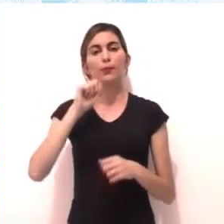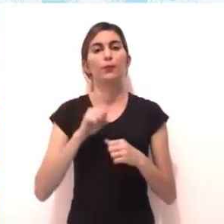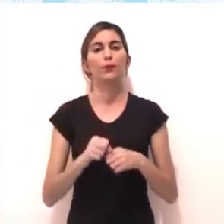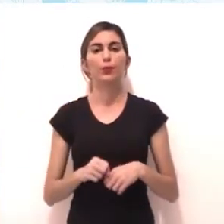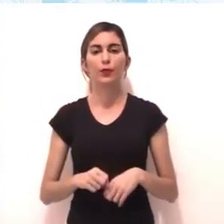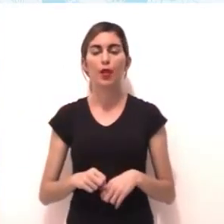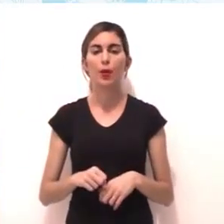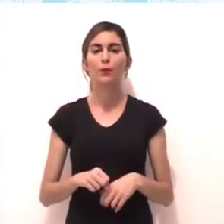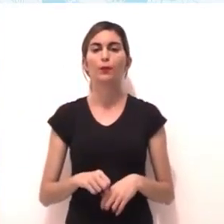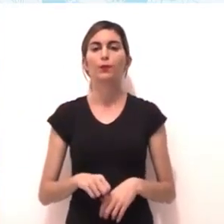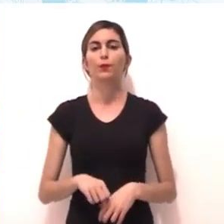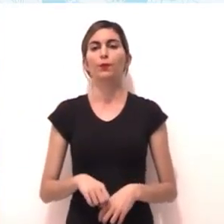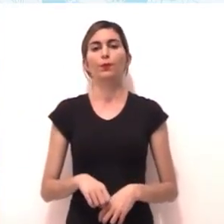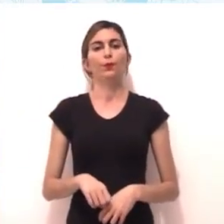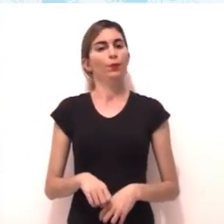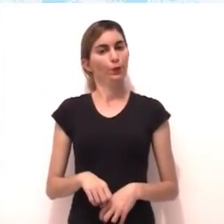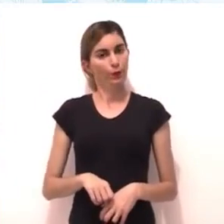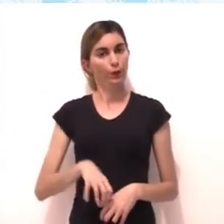bem fundo.